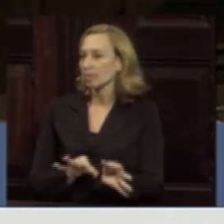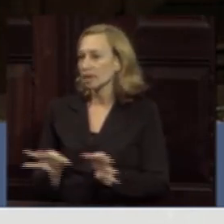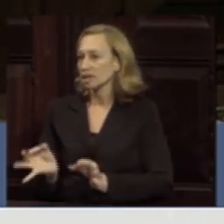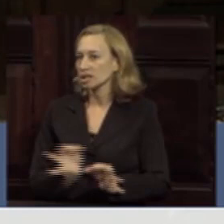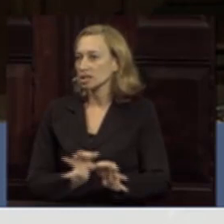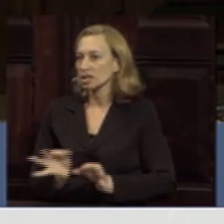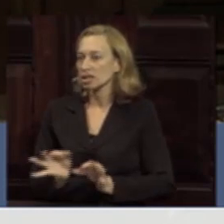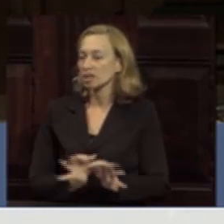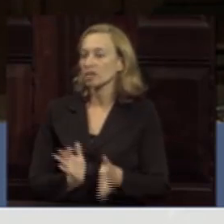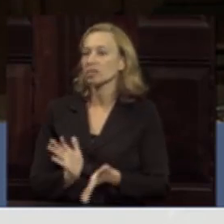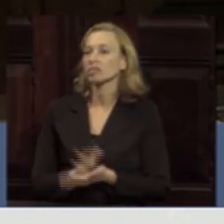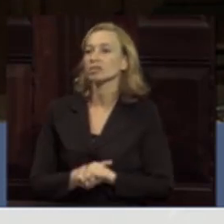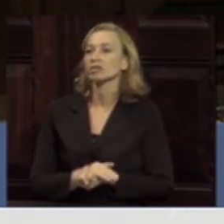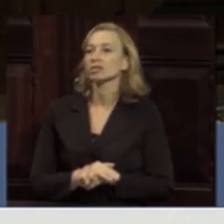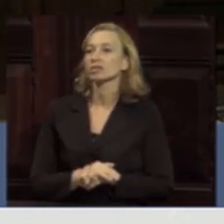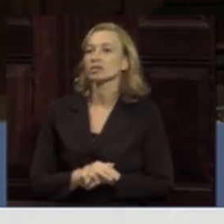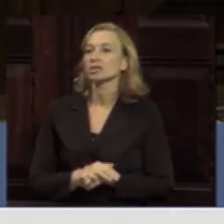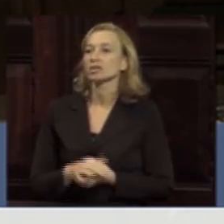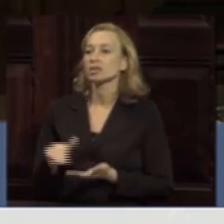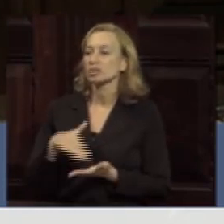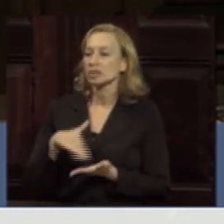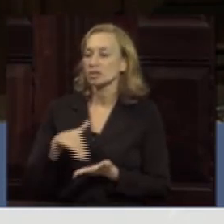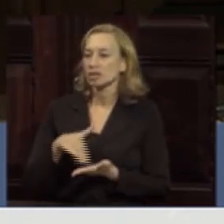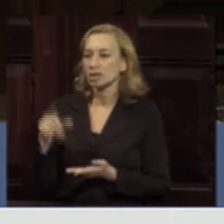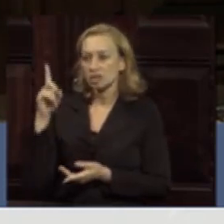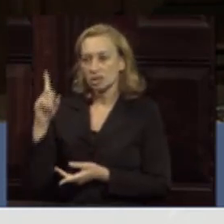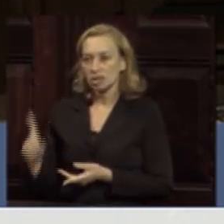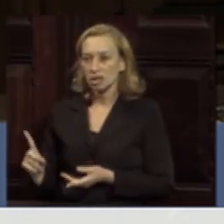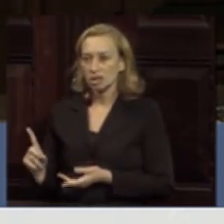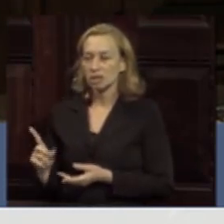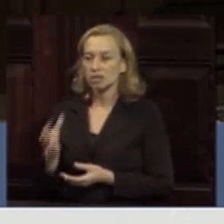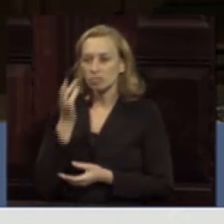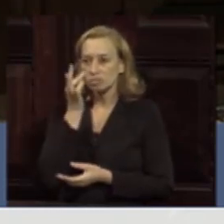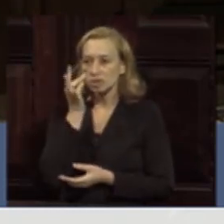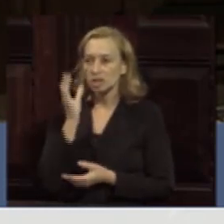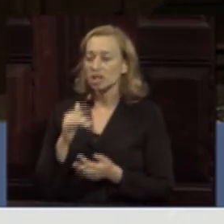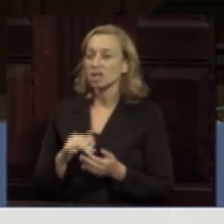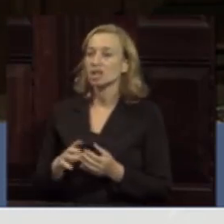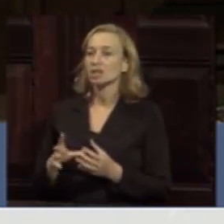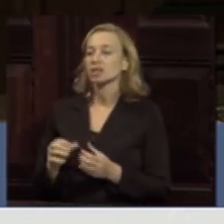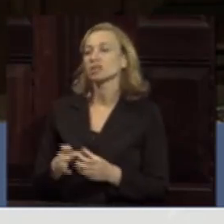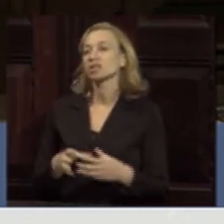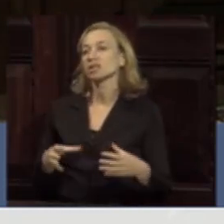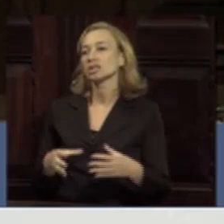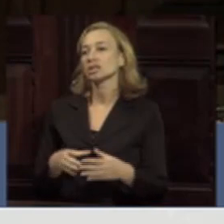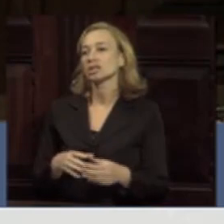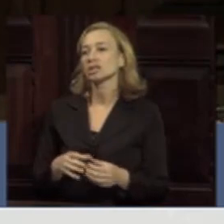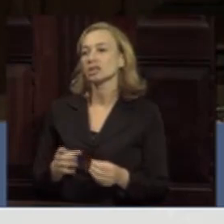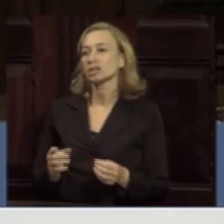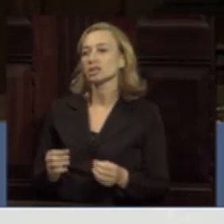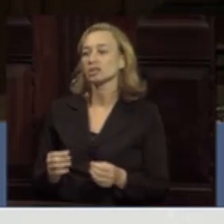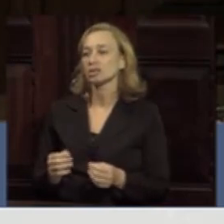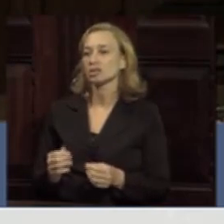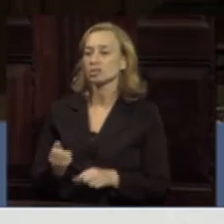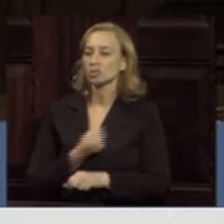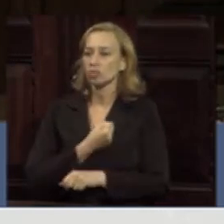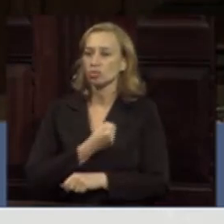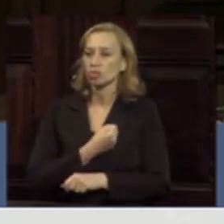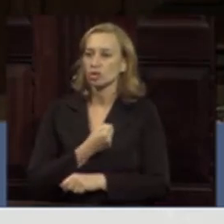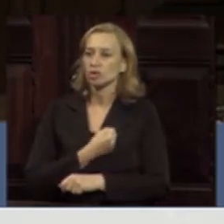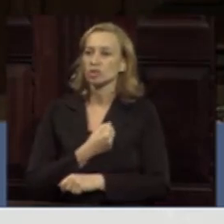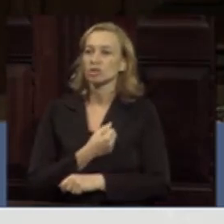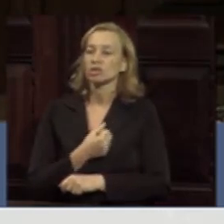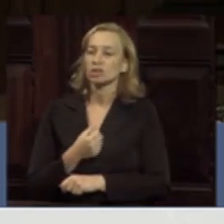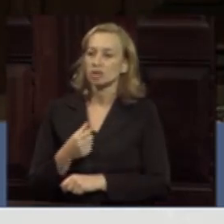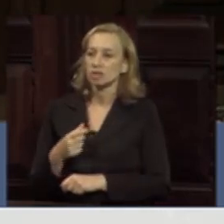de Assistência Social e Direitos Humanos, Verônica Lima. Então, grande parte da gestão municipal de Niterói está sob o comando, e sob bom